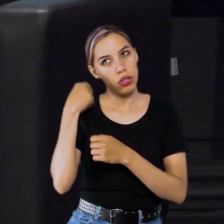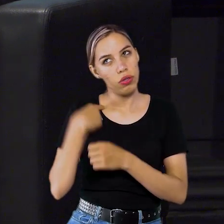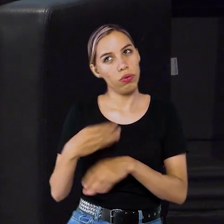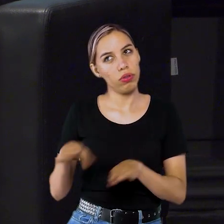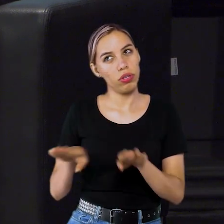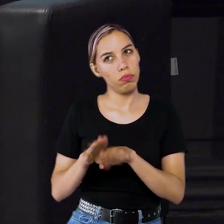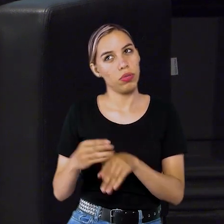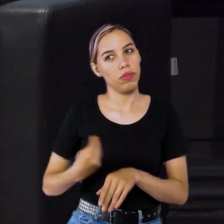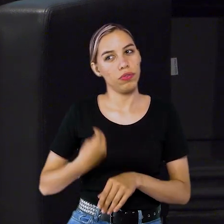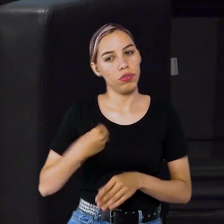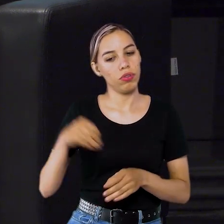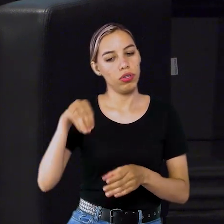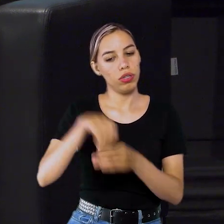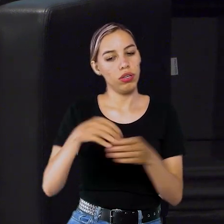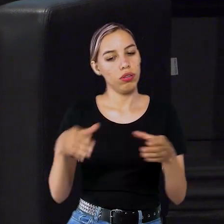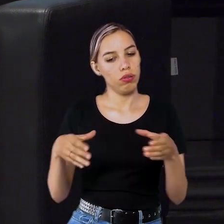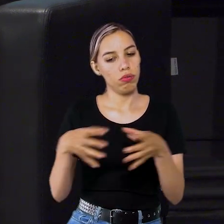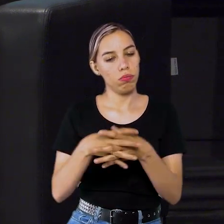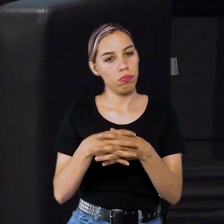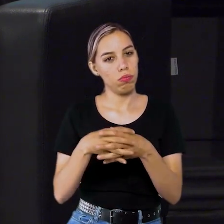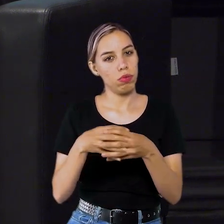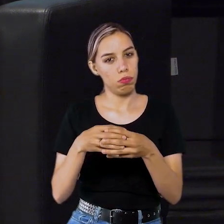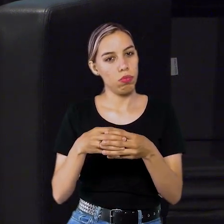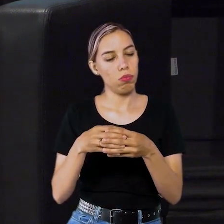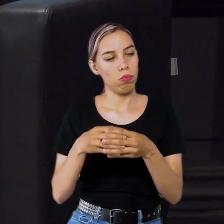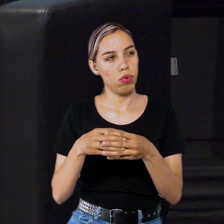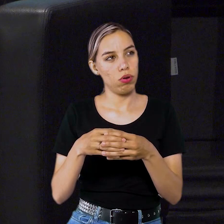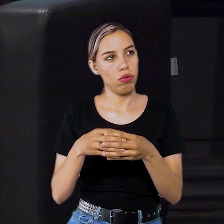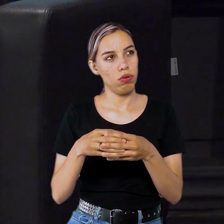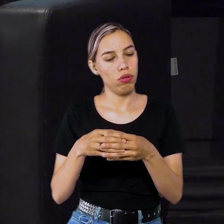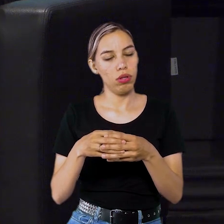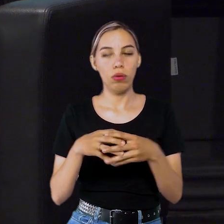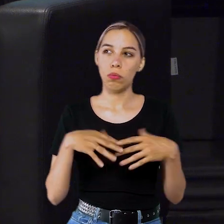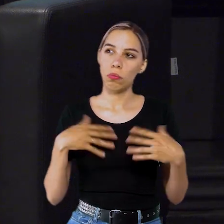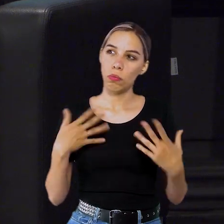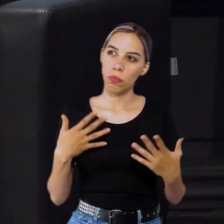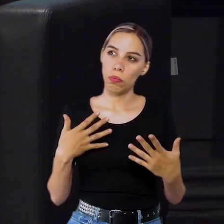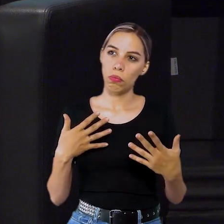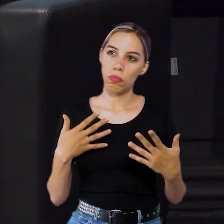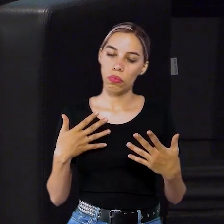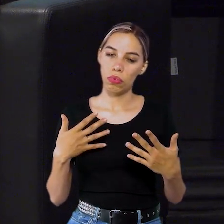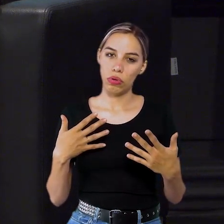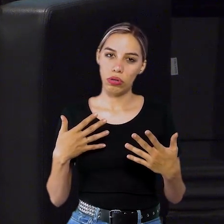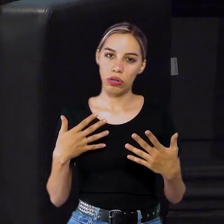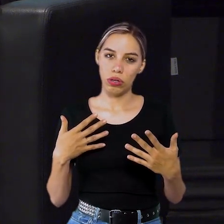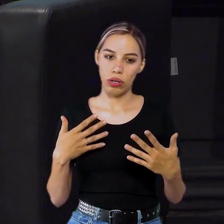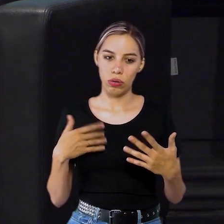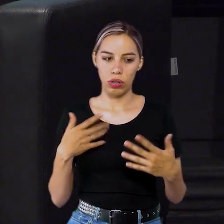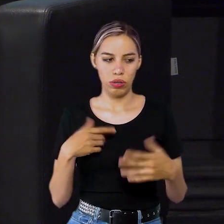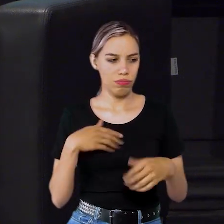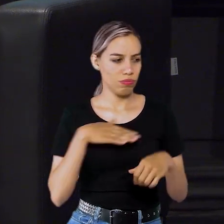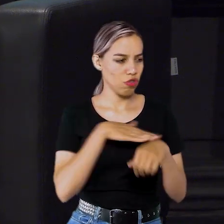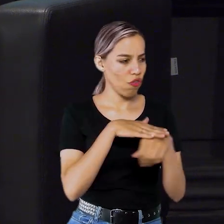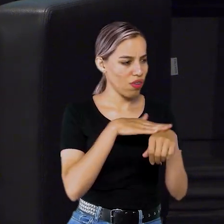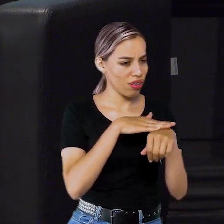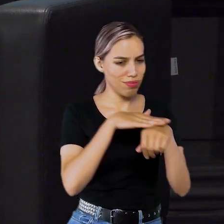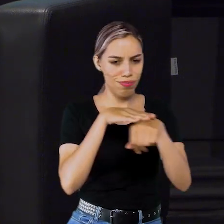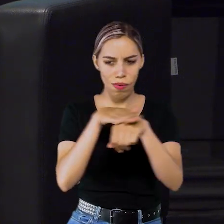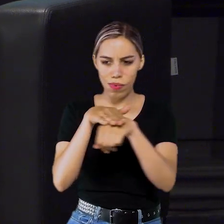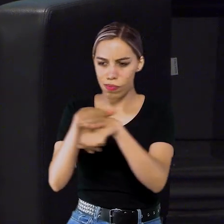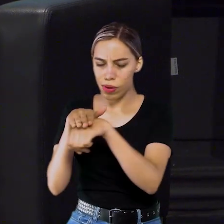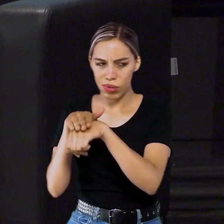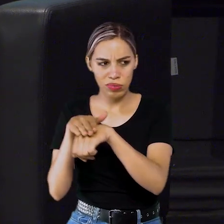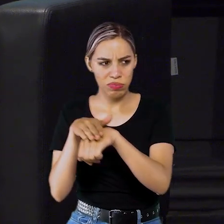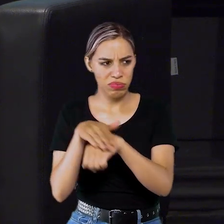Né? Será que é realmente... Porque, às vezes, quando eu saio da minha bolha e eu vou conversar com as pessoas, eu vejo que elas não sabem nada